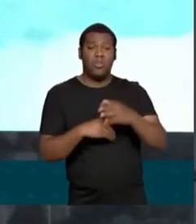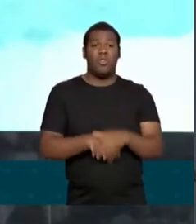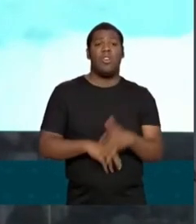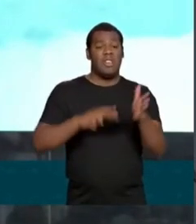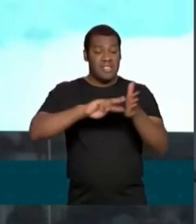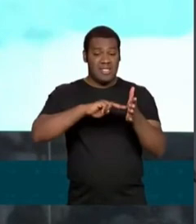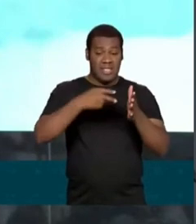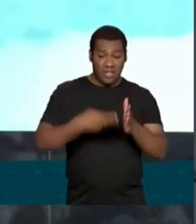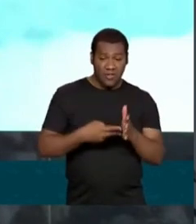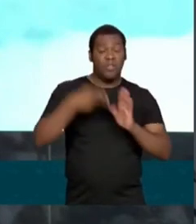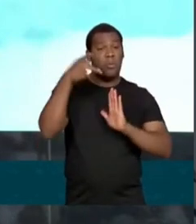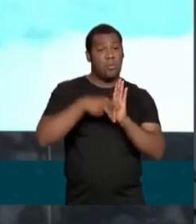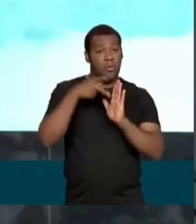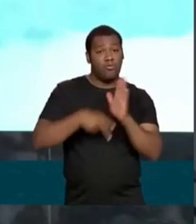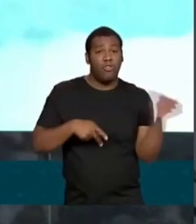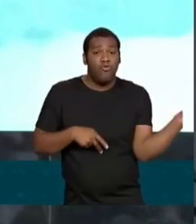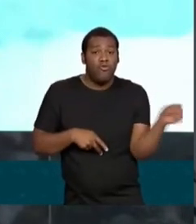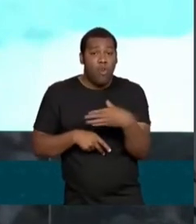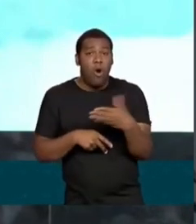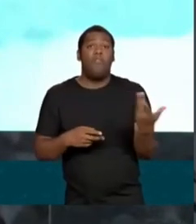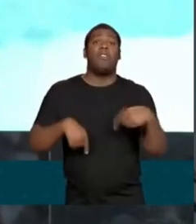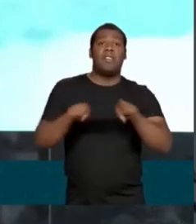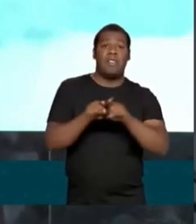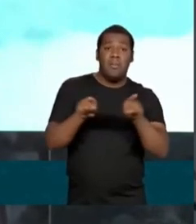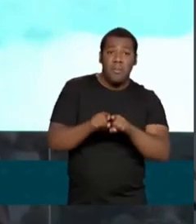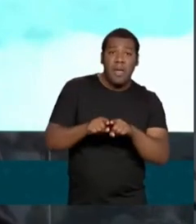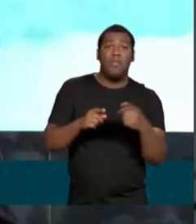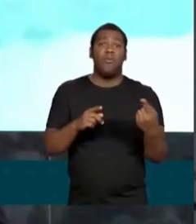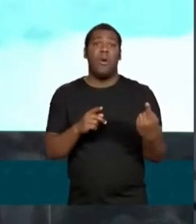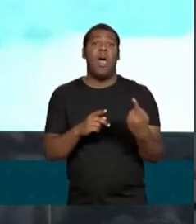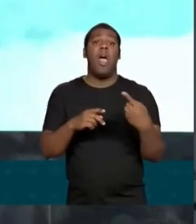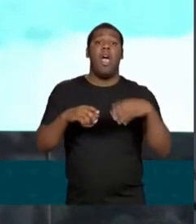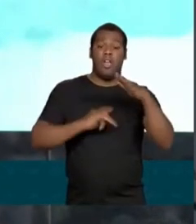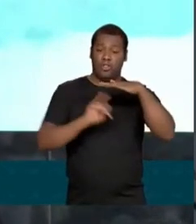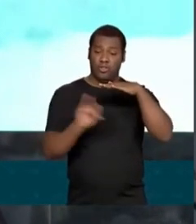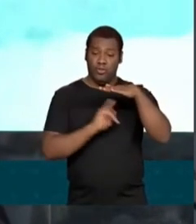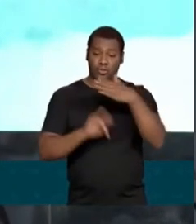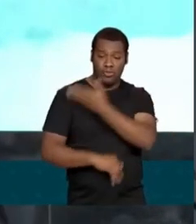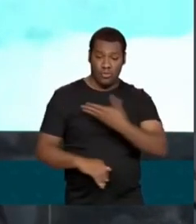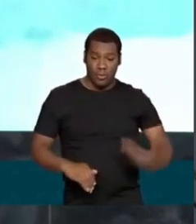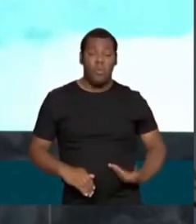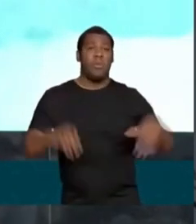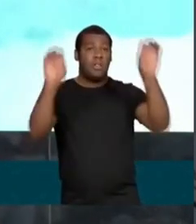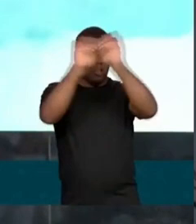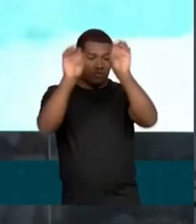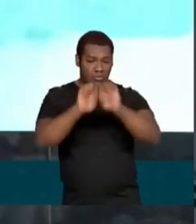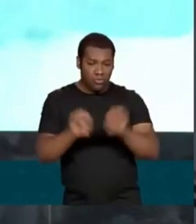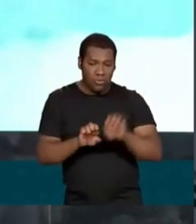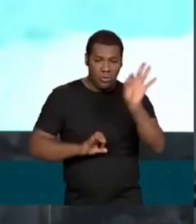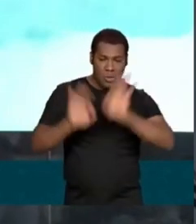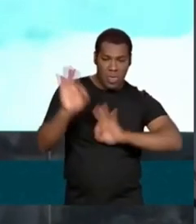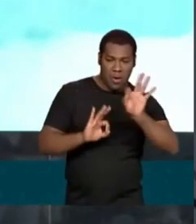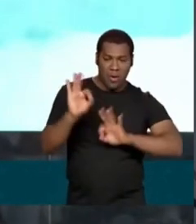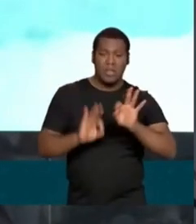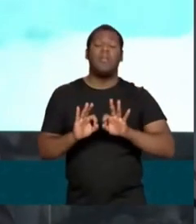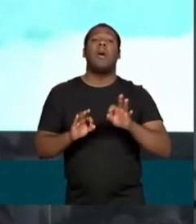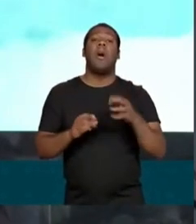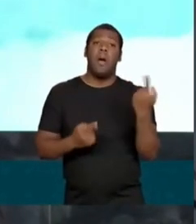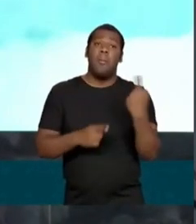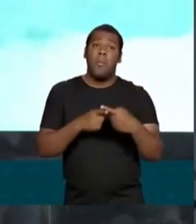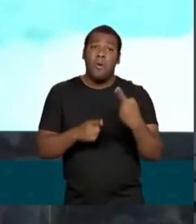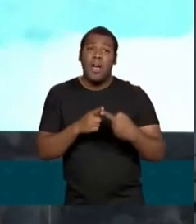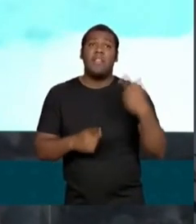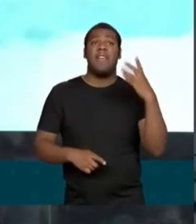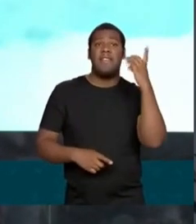novos programas do governo o reestruturação dos órgãos porque os deputados querem debater você tem outras MP que são